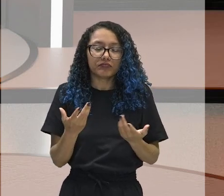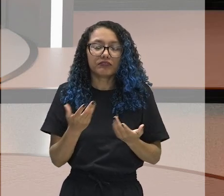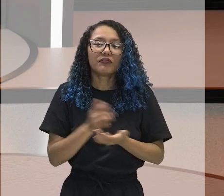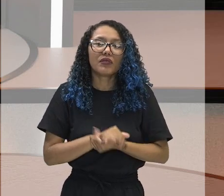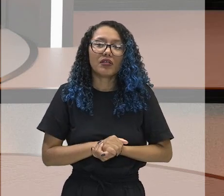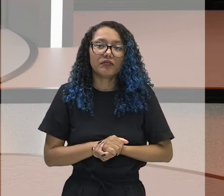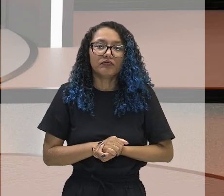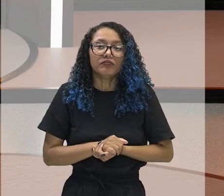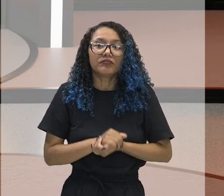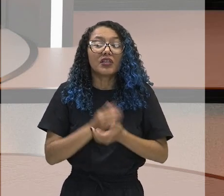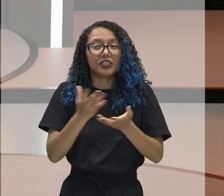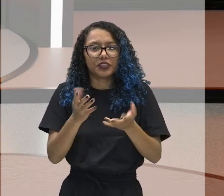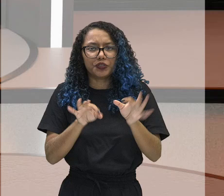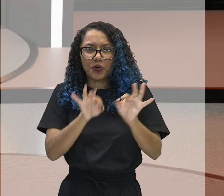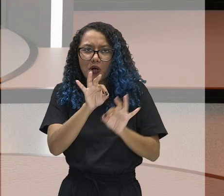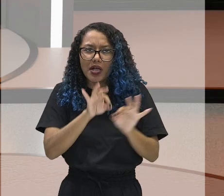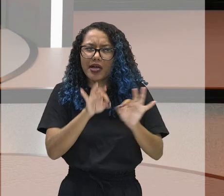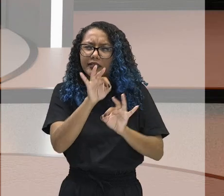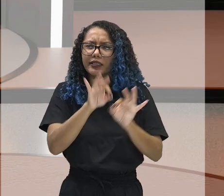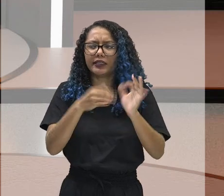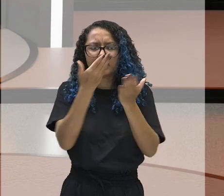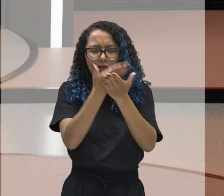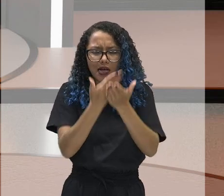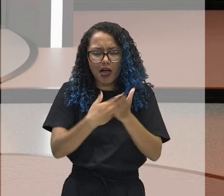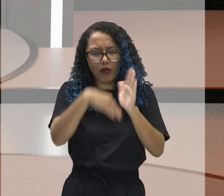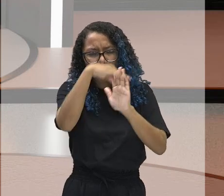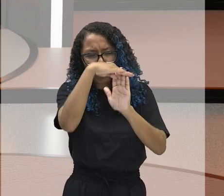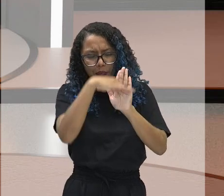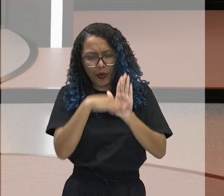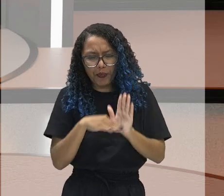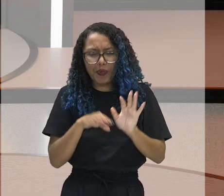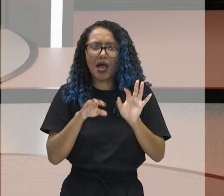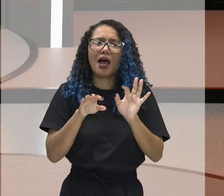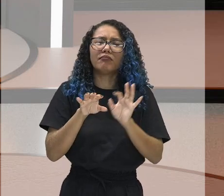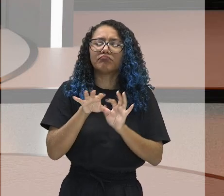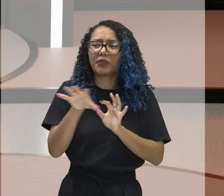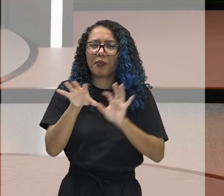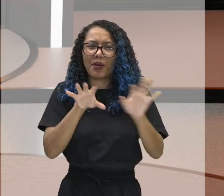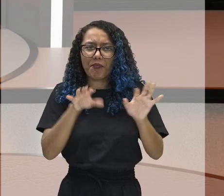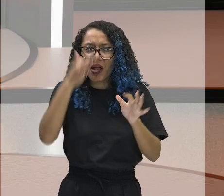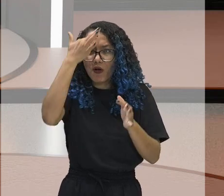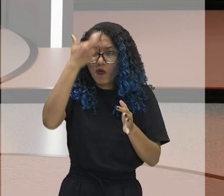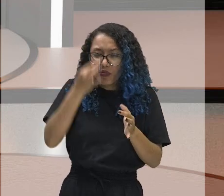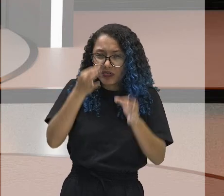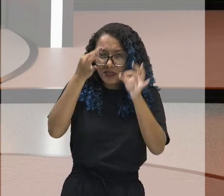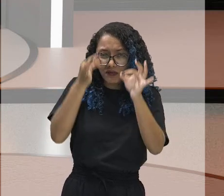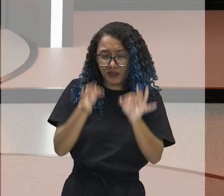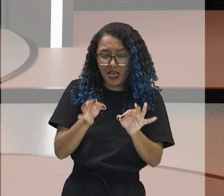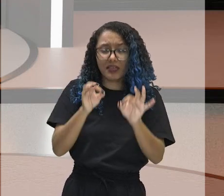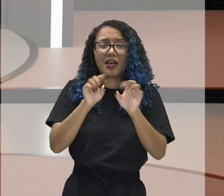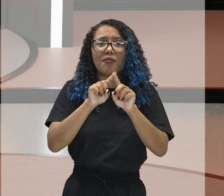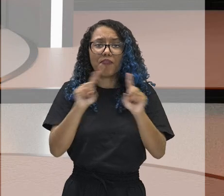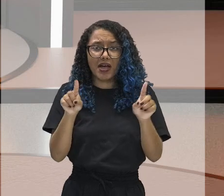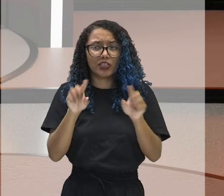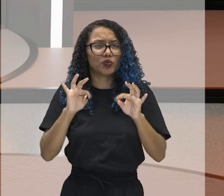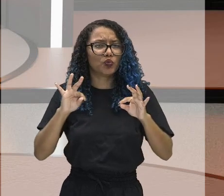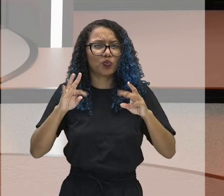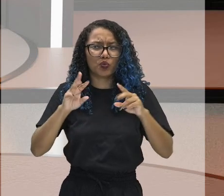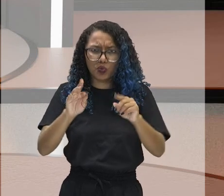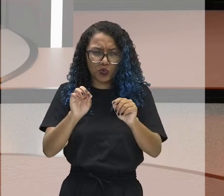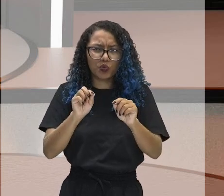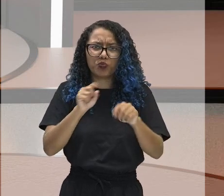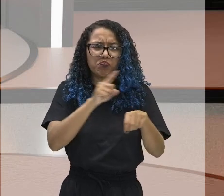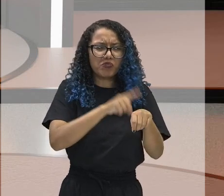didaticamente, divida as aulas para melhor compreensão, é muito importante frisar que tudo estava acontecendo ao mesmo tempo. Se